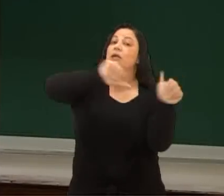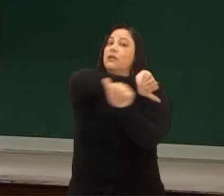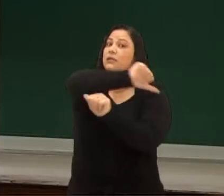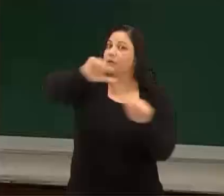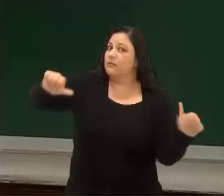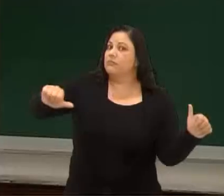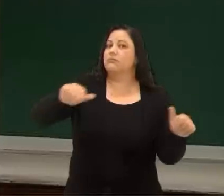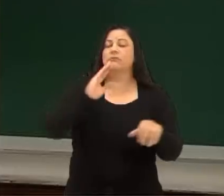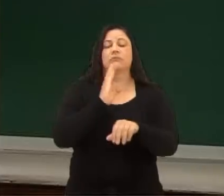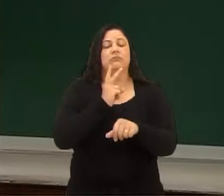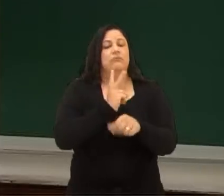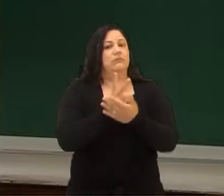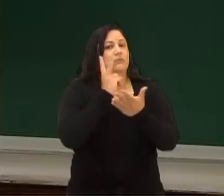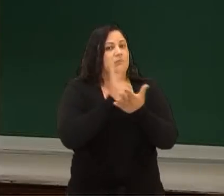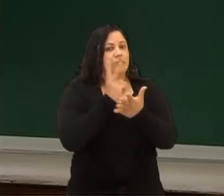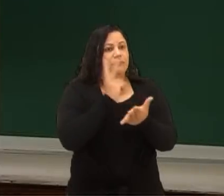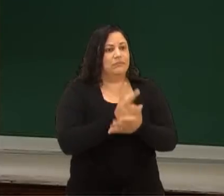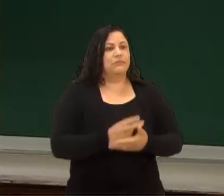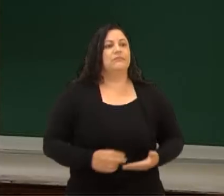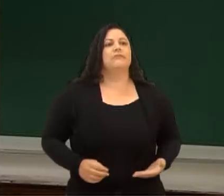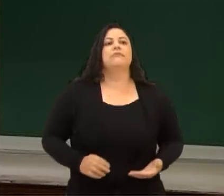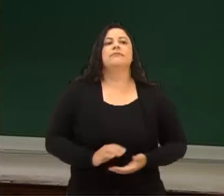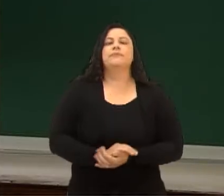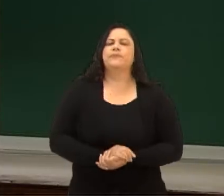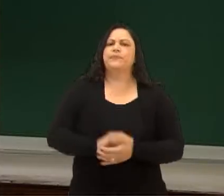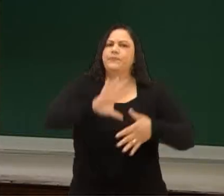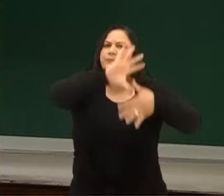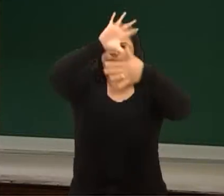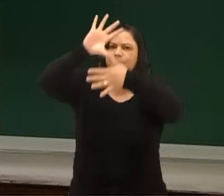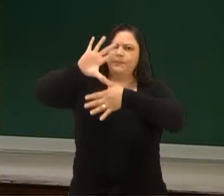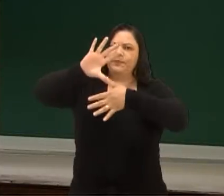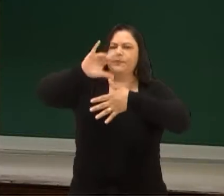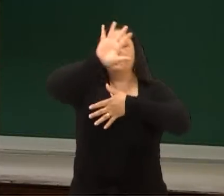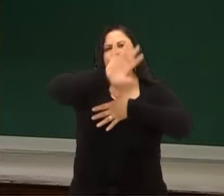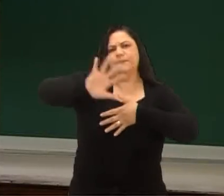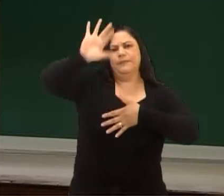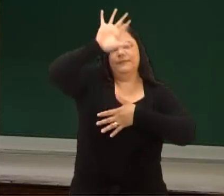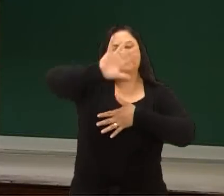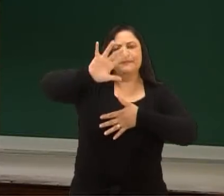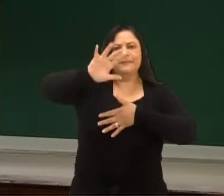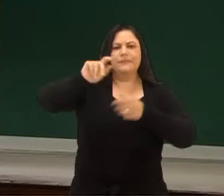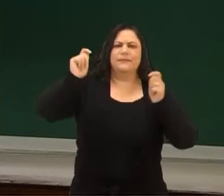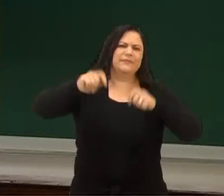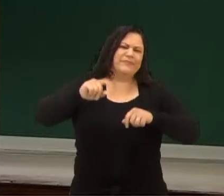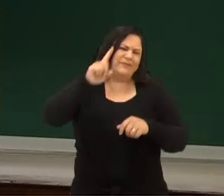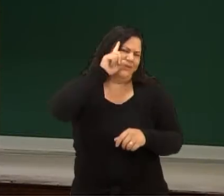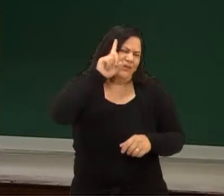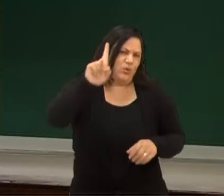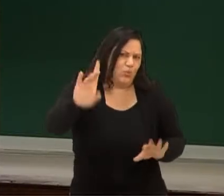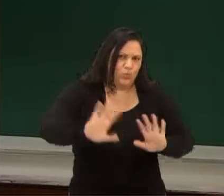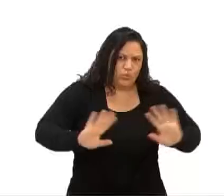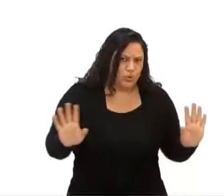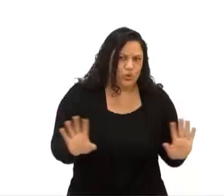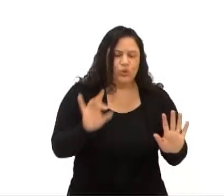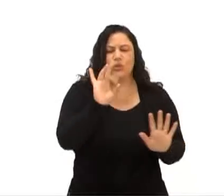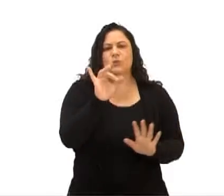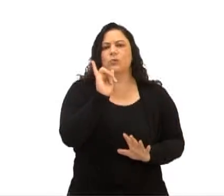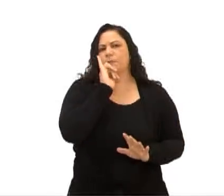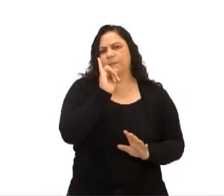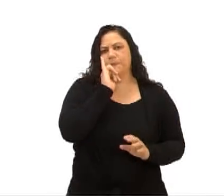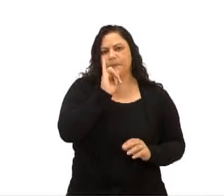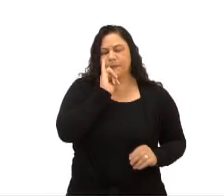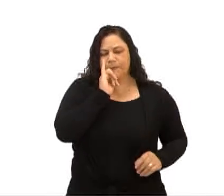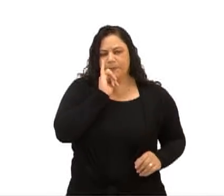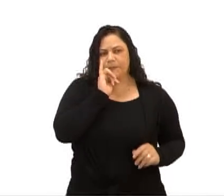momentaneamente, né? E aqui a gente tem um mapinha. Claro que esse mapa não tem nem a data dele, mas é só para exemplificar para